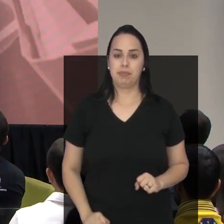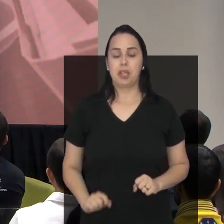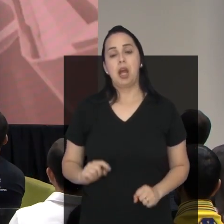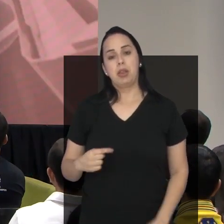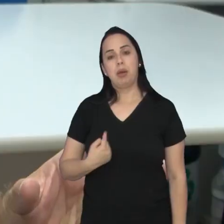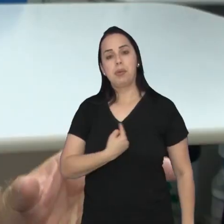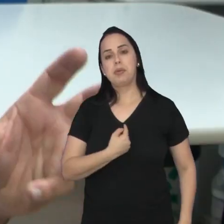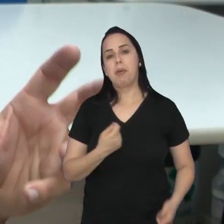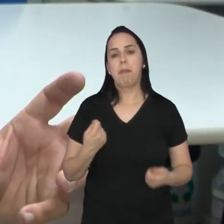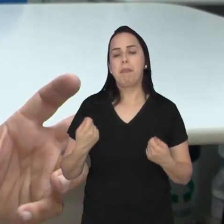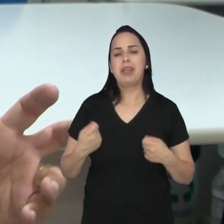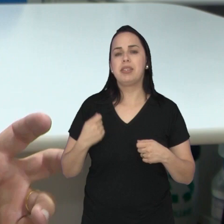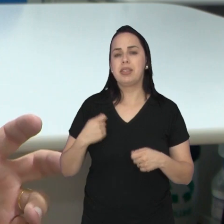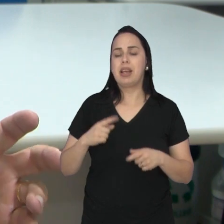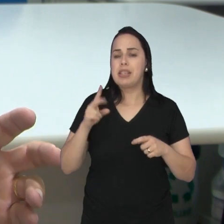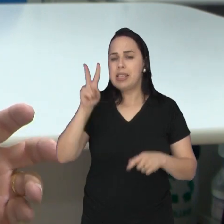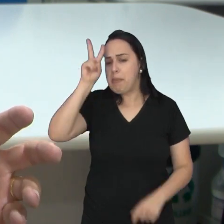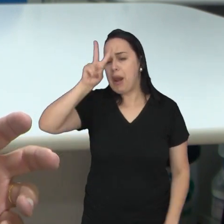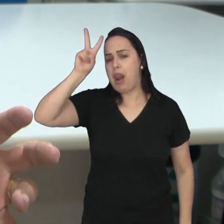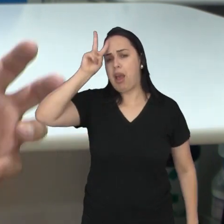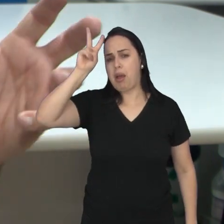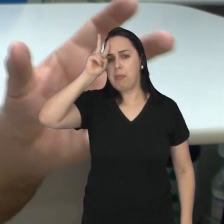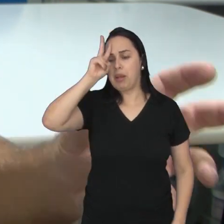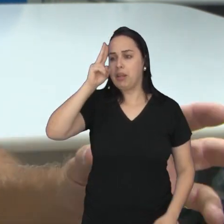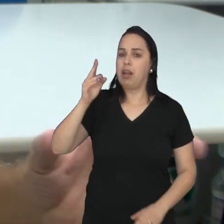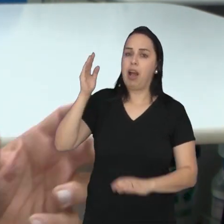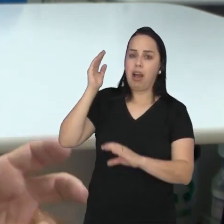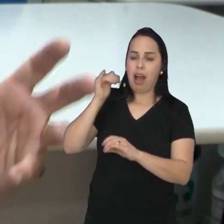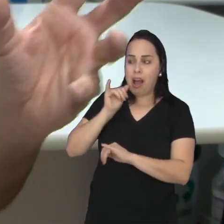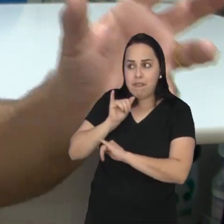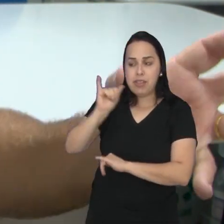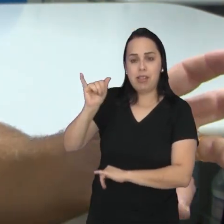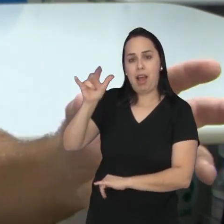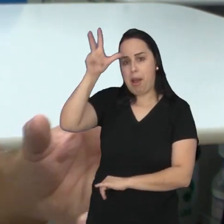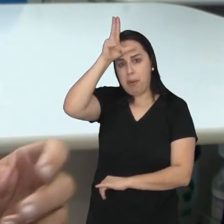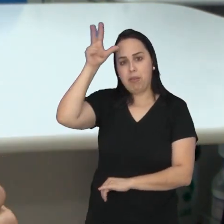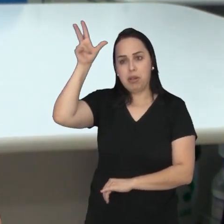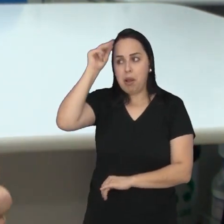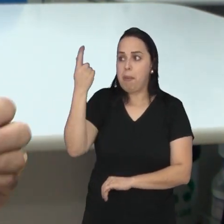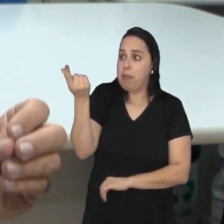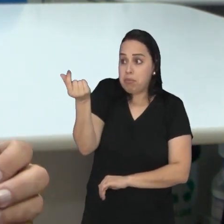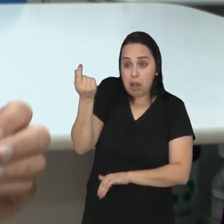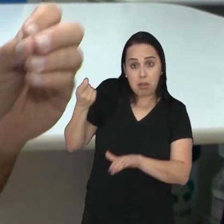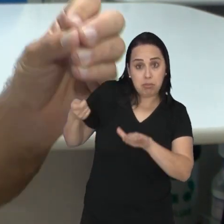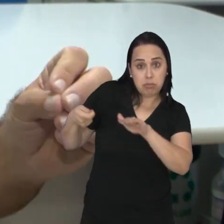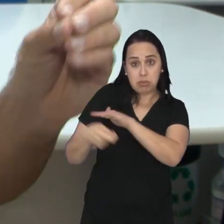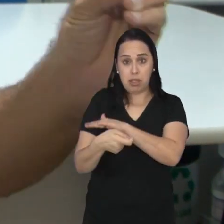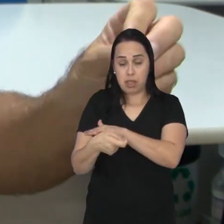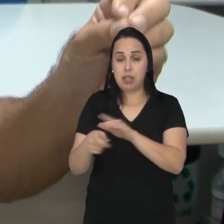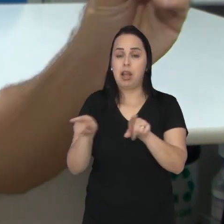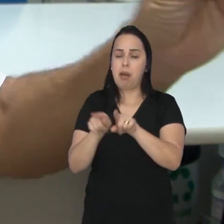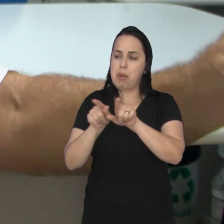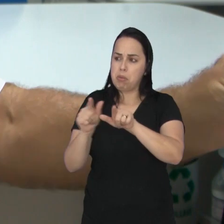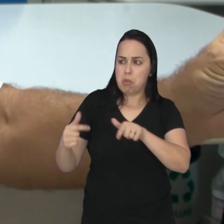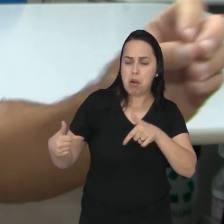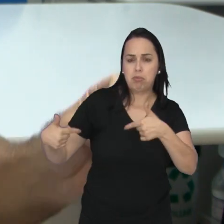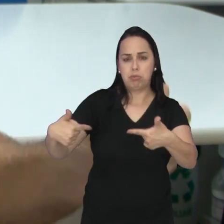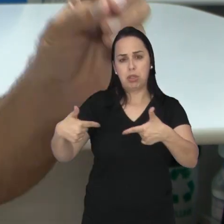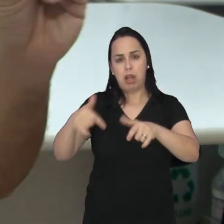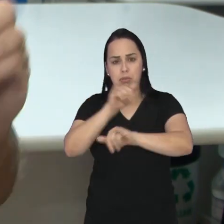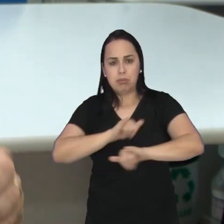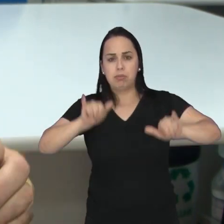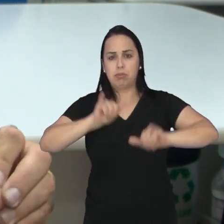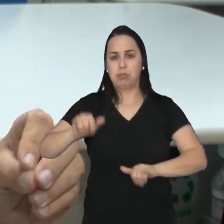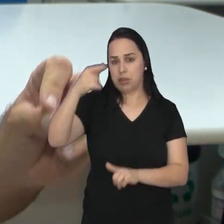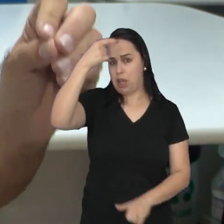o trânsito. Então a gente tem que sempre trazer isso, levar até a prefeitura, para que seja investido cada vez mais nesse modal e que